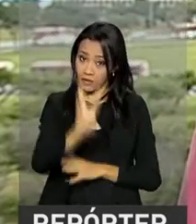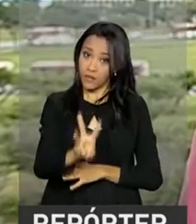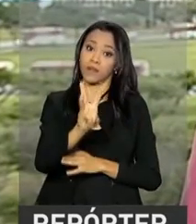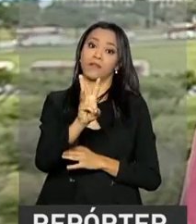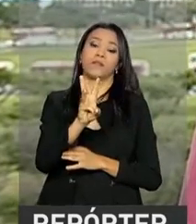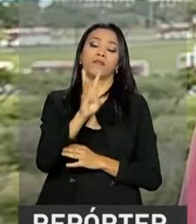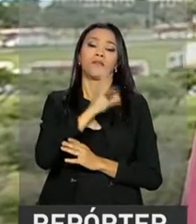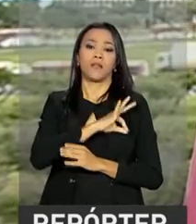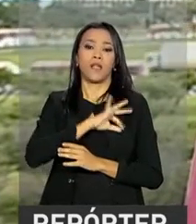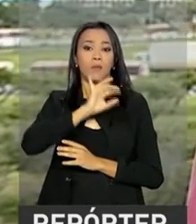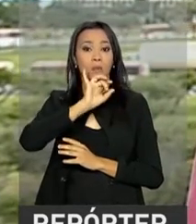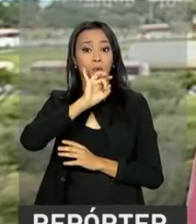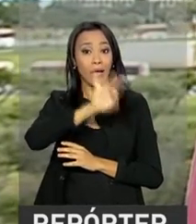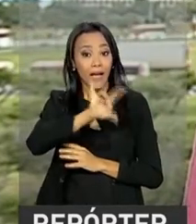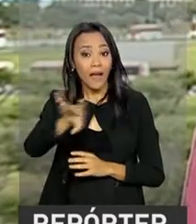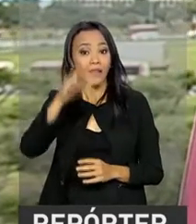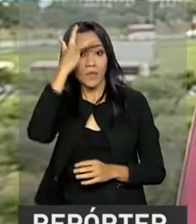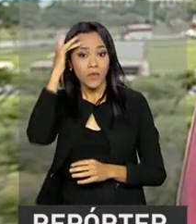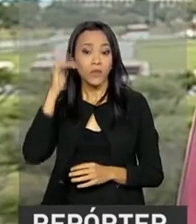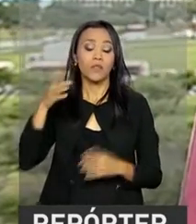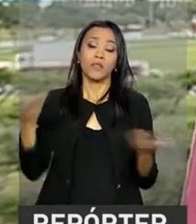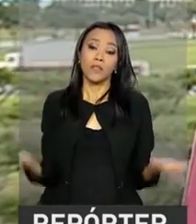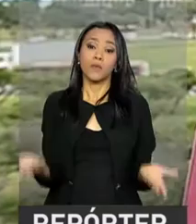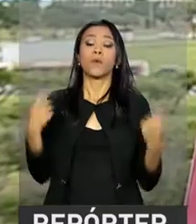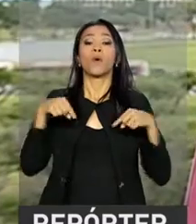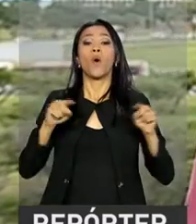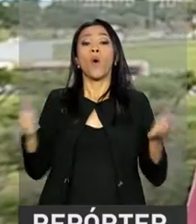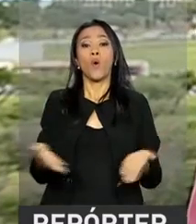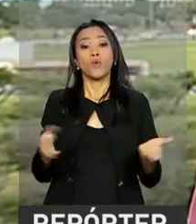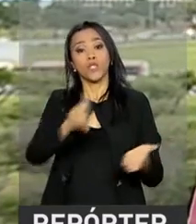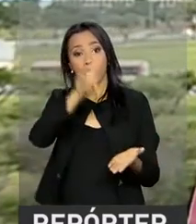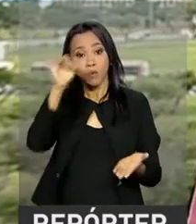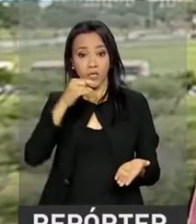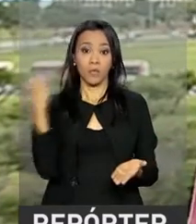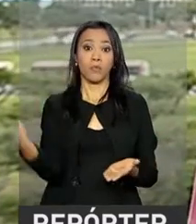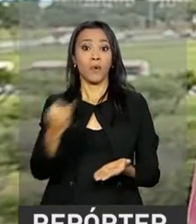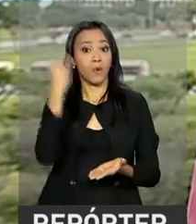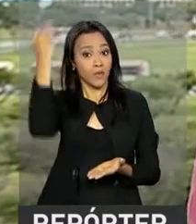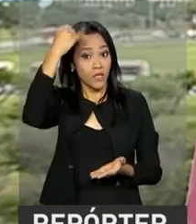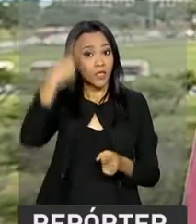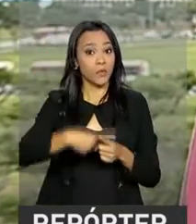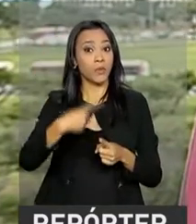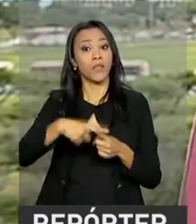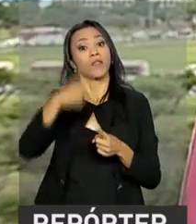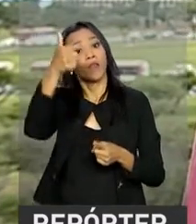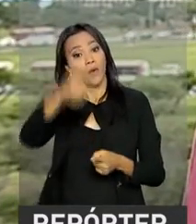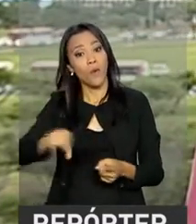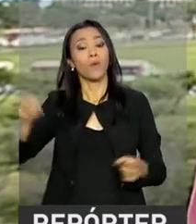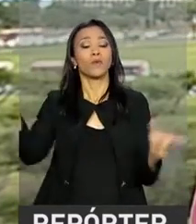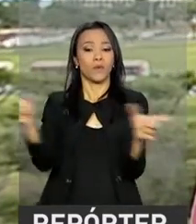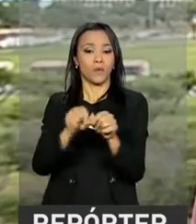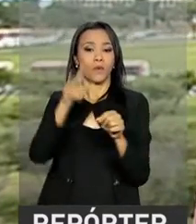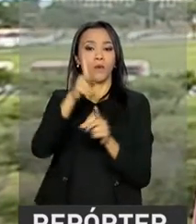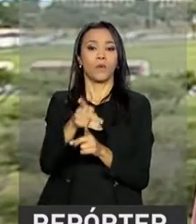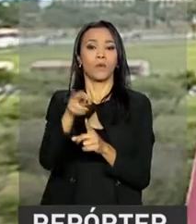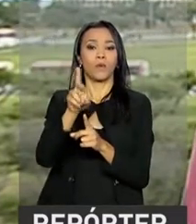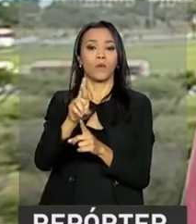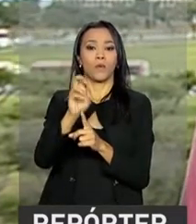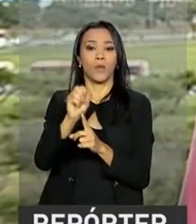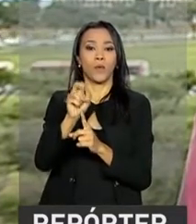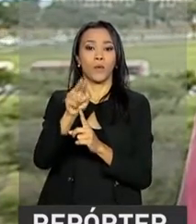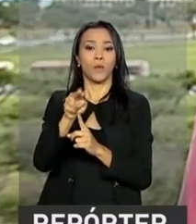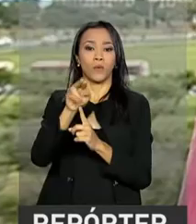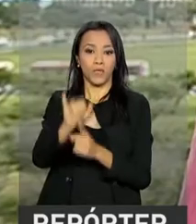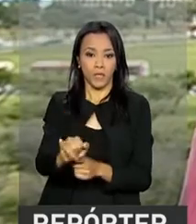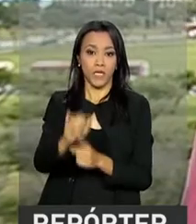pessoa e hoje também é um dia importante para os candidatos pré-selecionados no programa universidade para todos prouni os